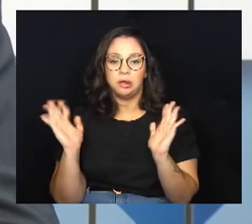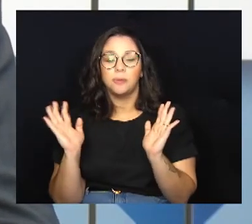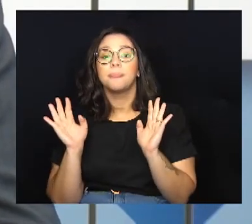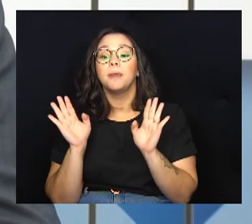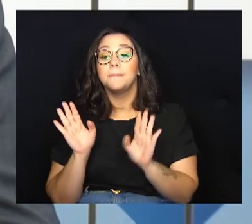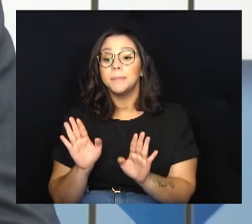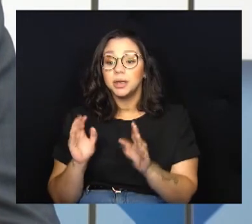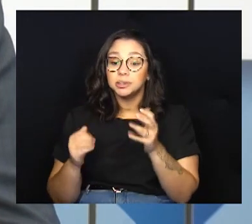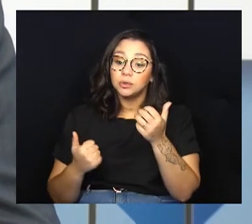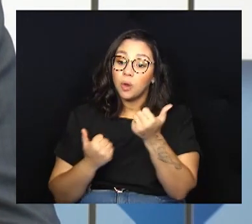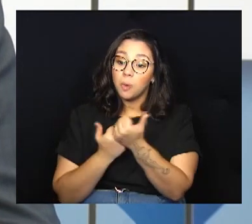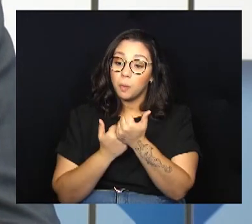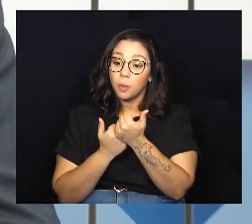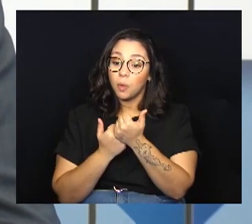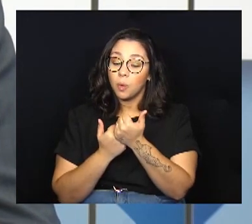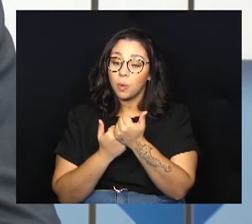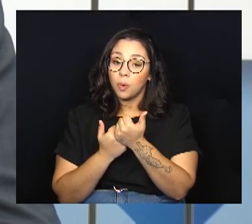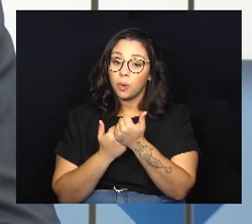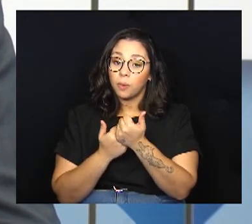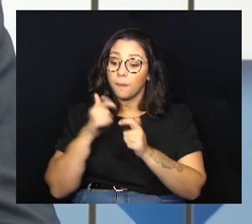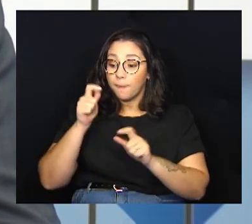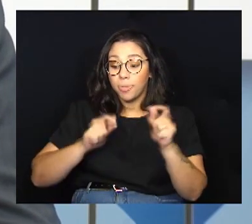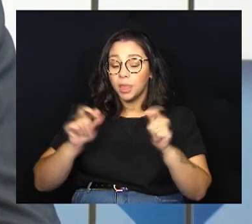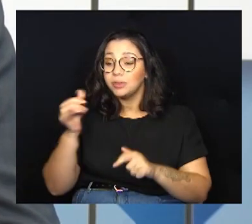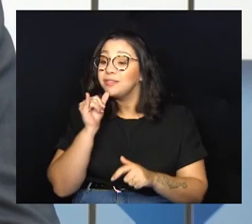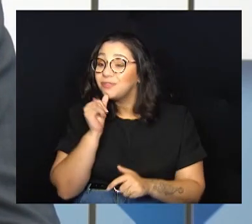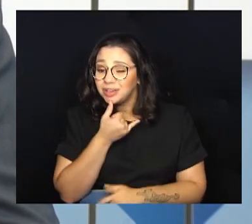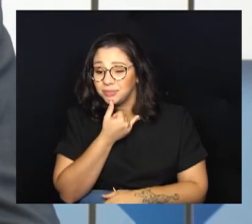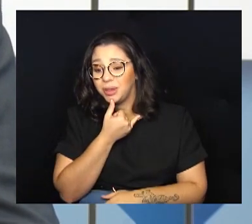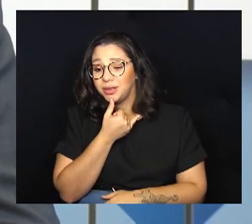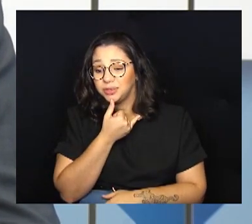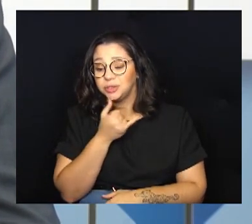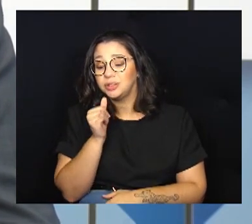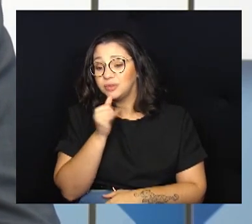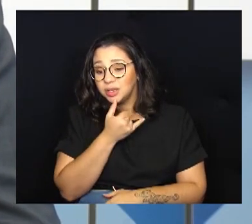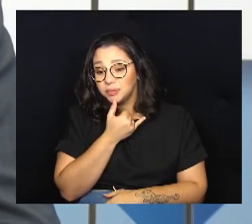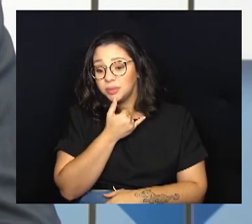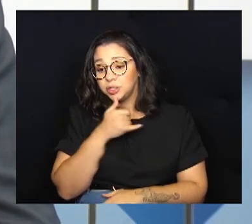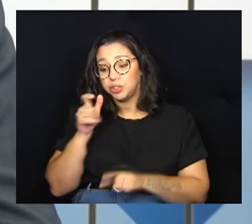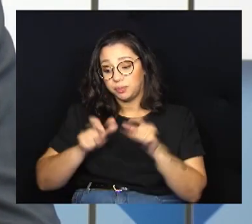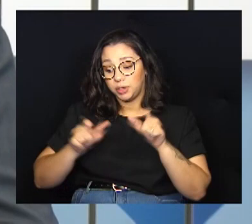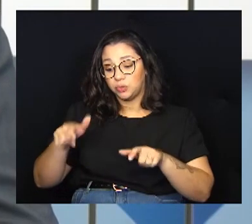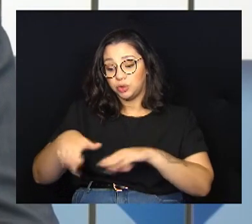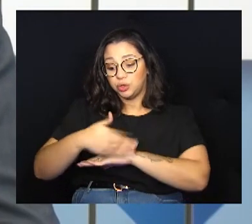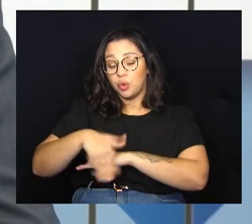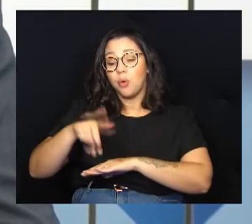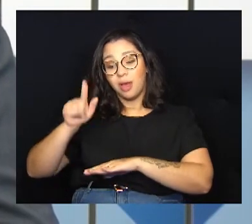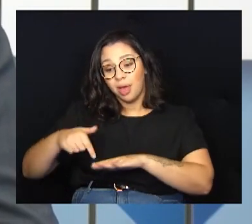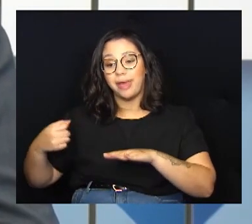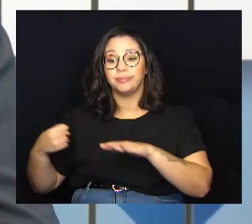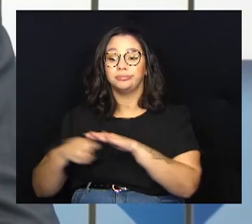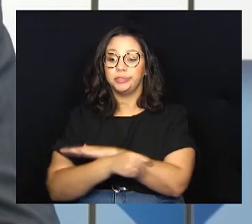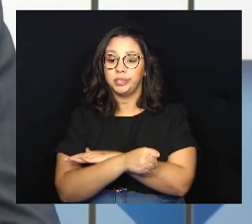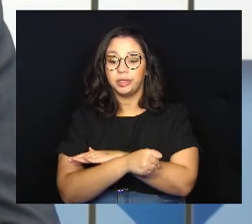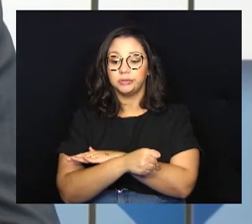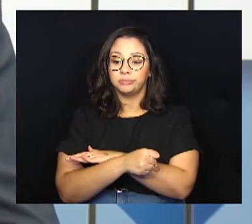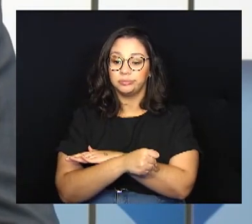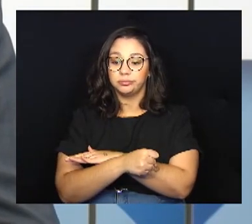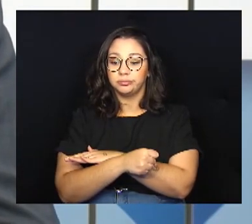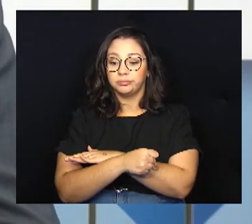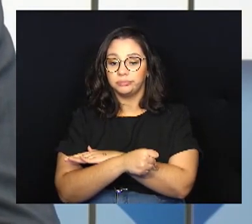Fala para mim, que pai que vai levar para um CAPS-I? Não vai levar. Uma criança que tem autismo. Aí você